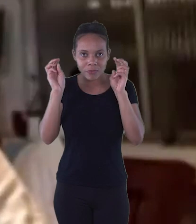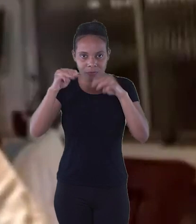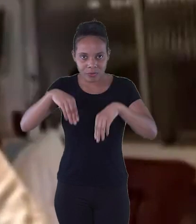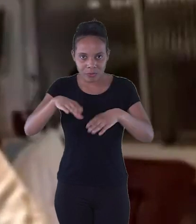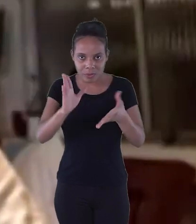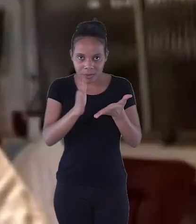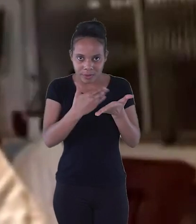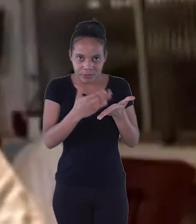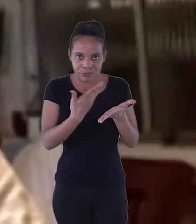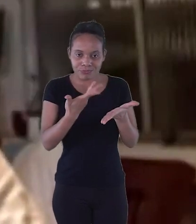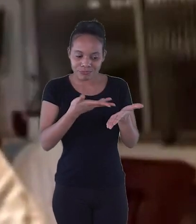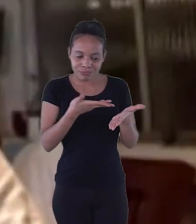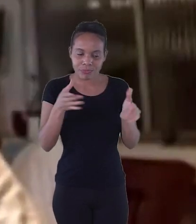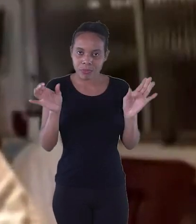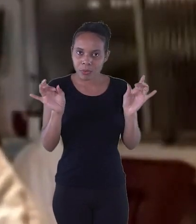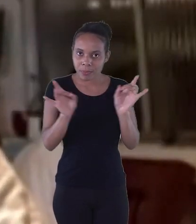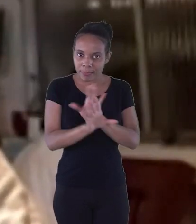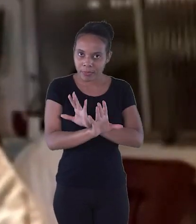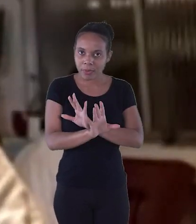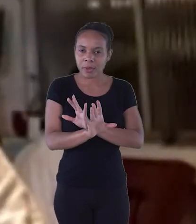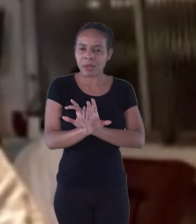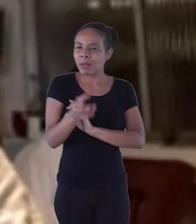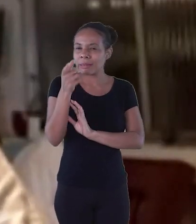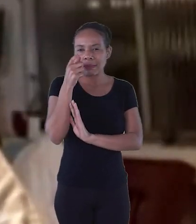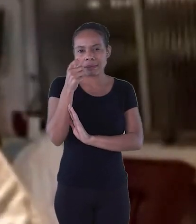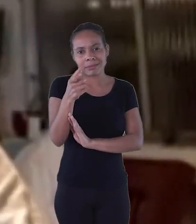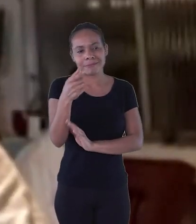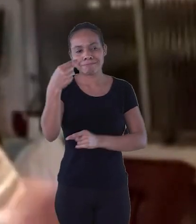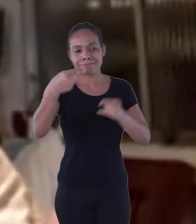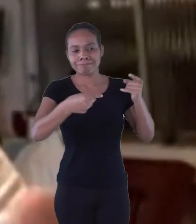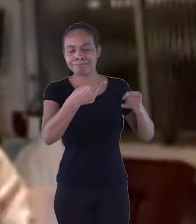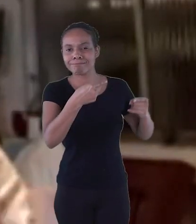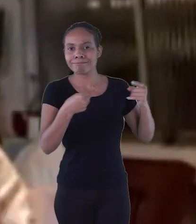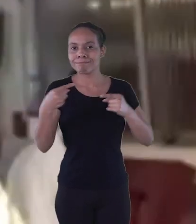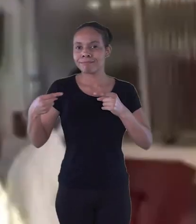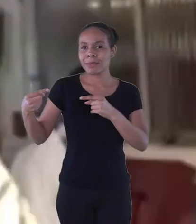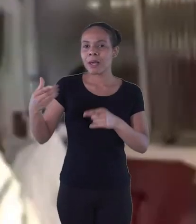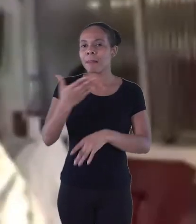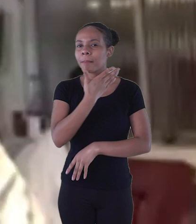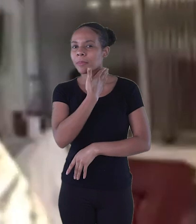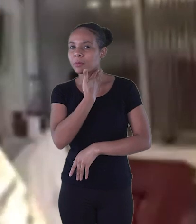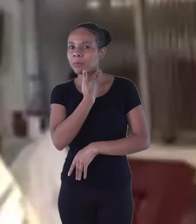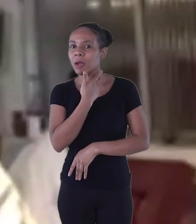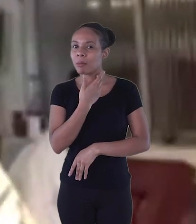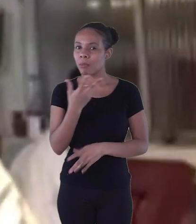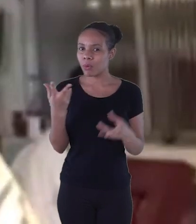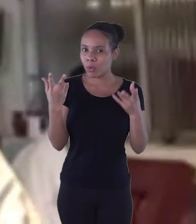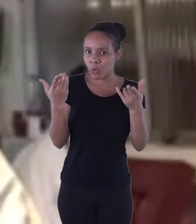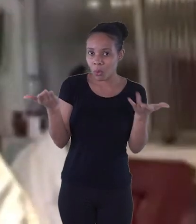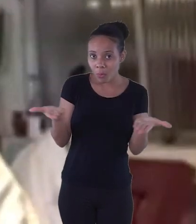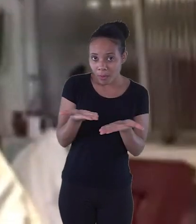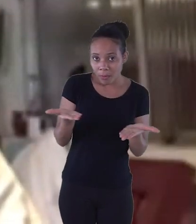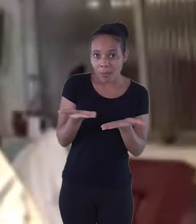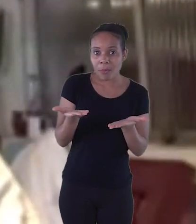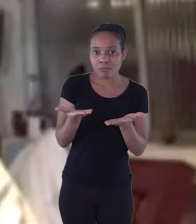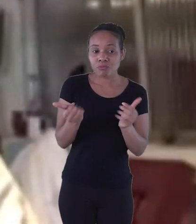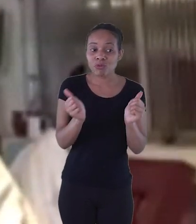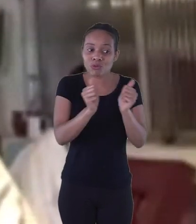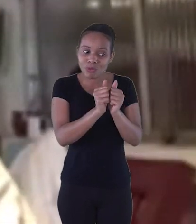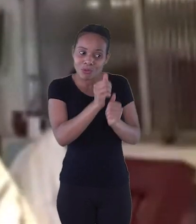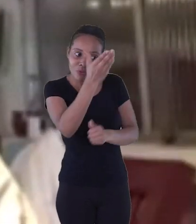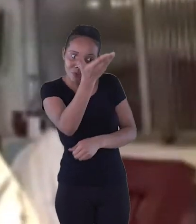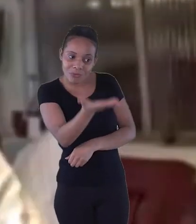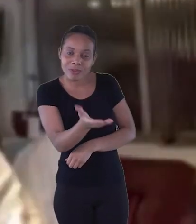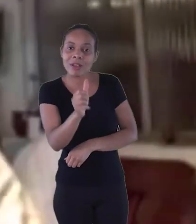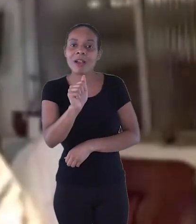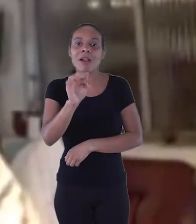interessante participar de conversas, de papo, e de um jeito descontraído, como foi agora, com a sua condução, Afonso. Acho que foi muito interessante.